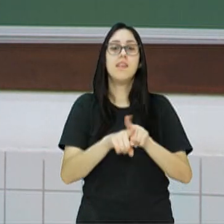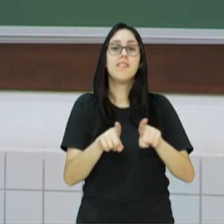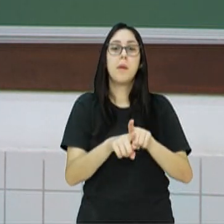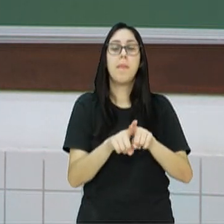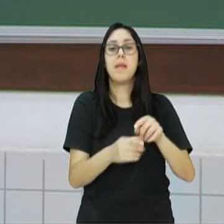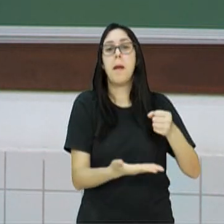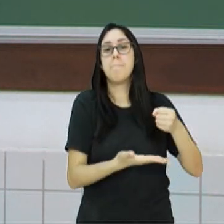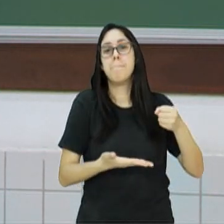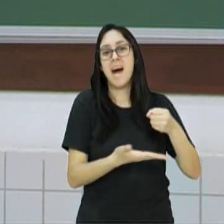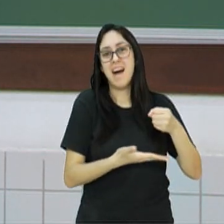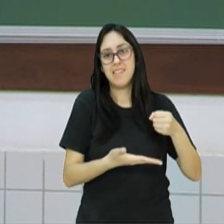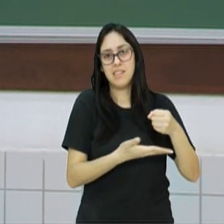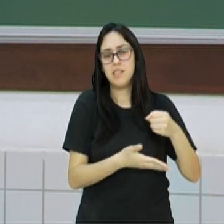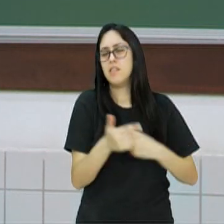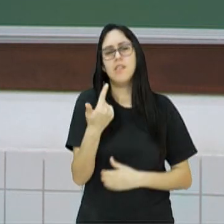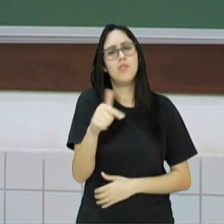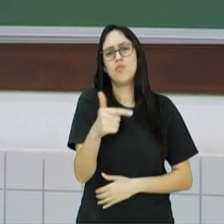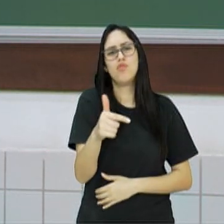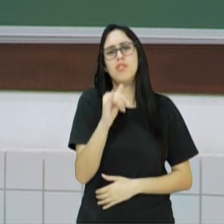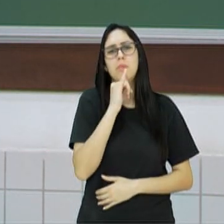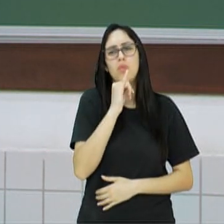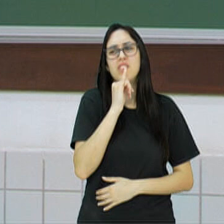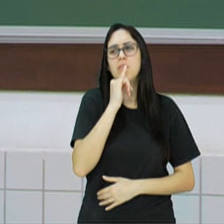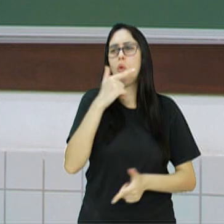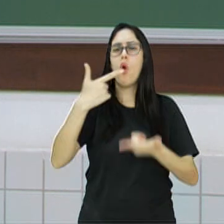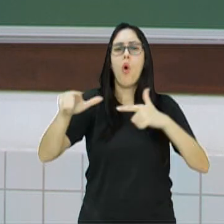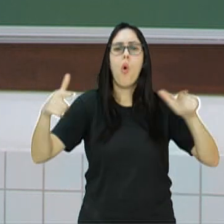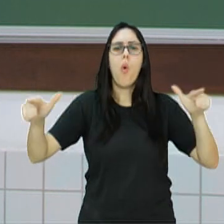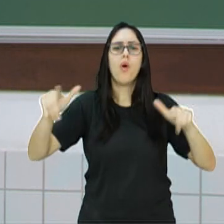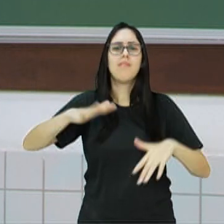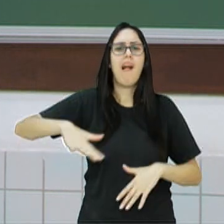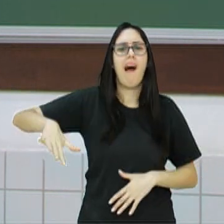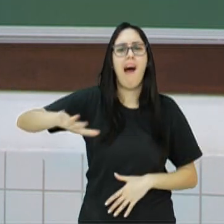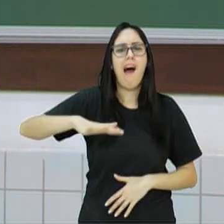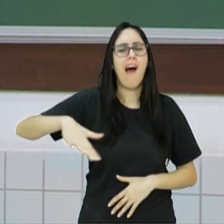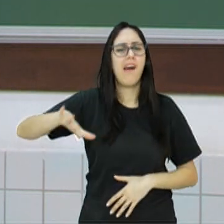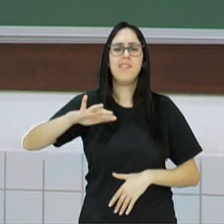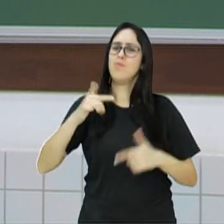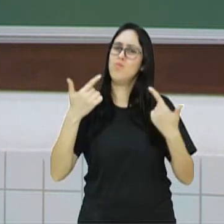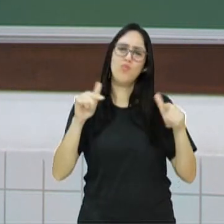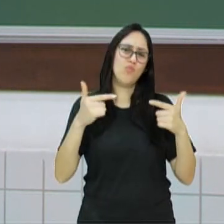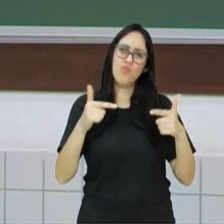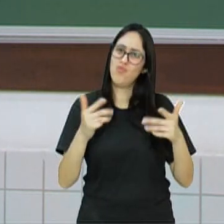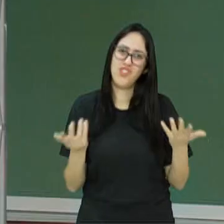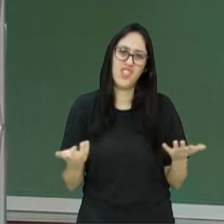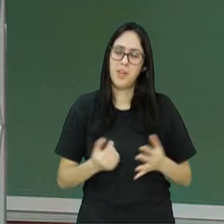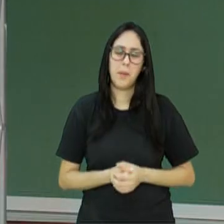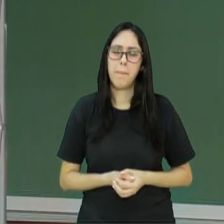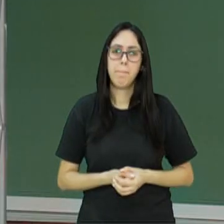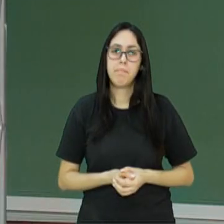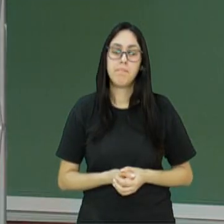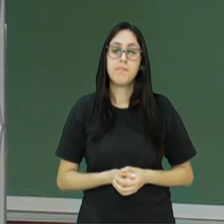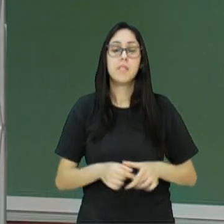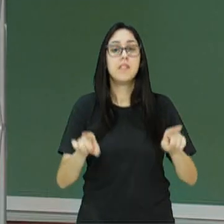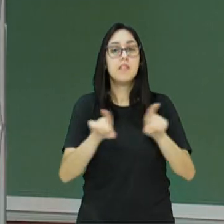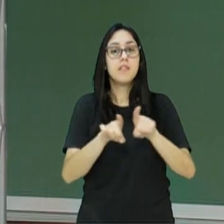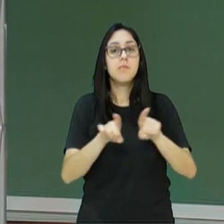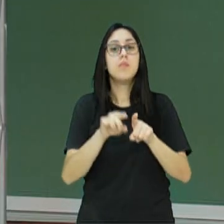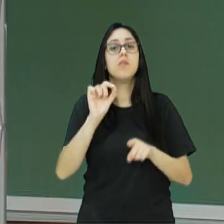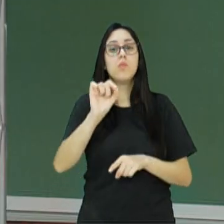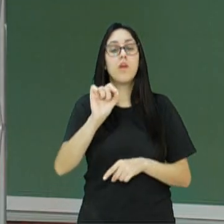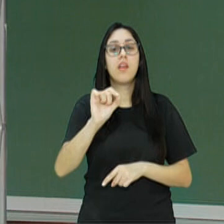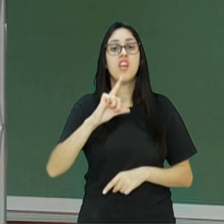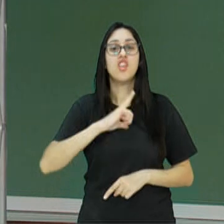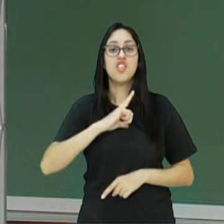tinha tanto investimento para outras áreas ou para outras indústrias dentro da União Soviética, né? E o mercado interno,